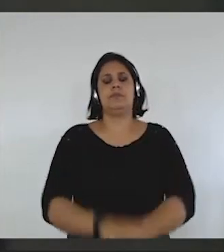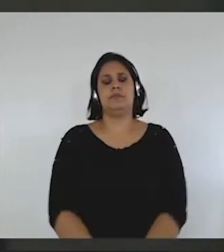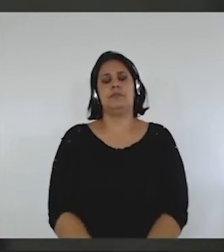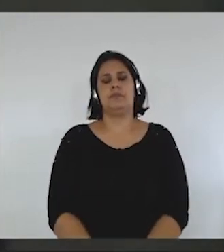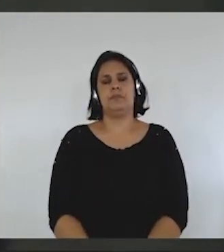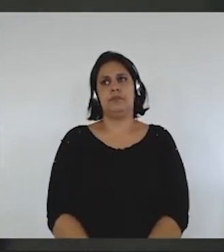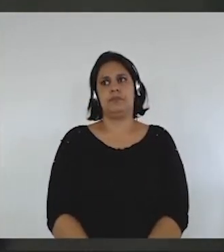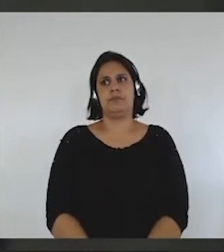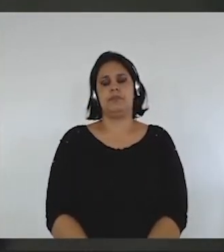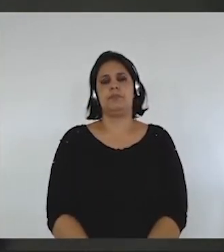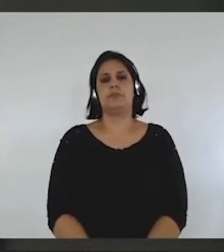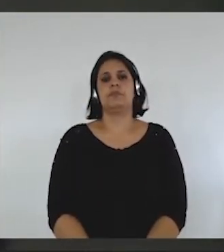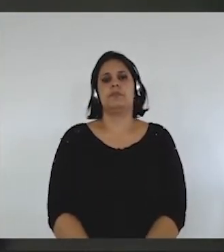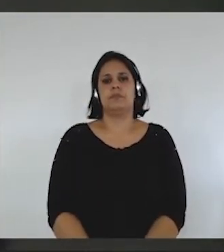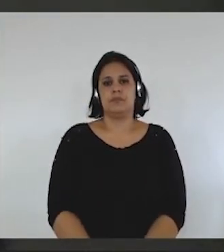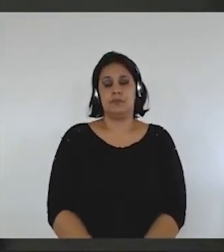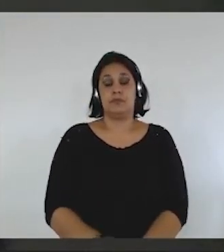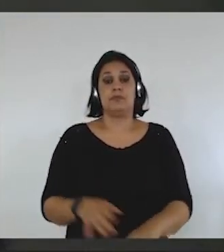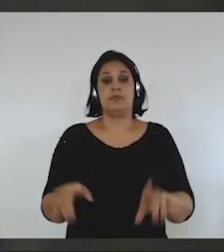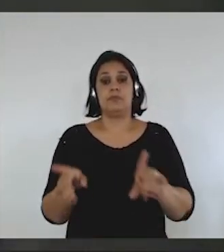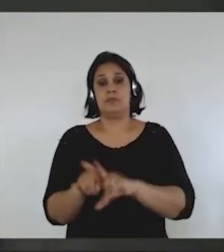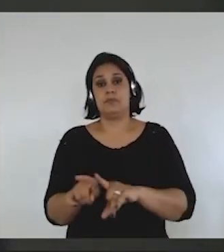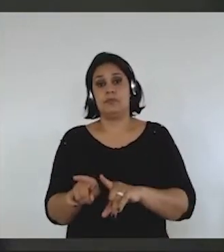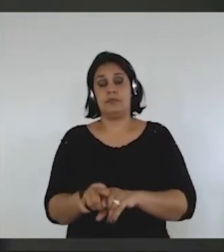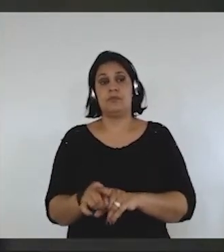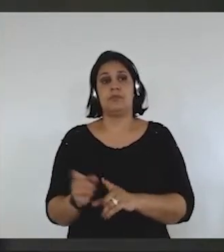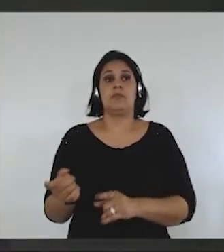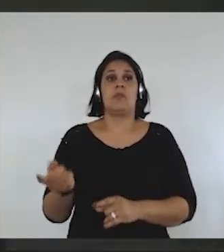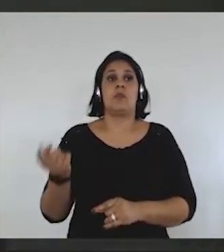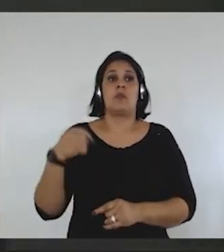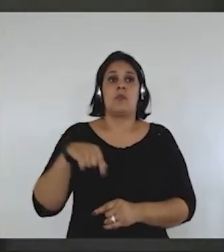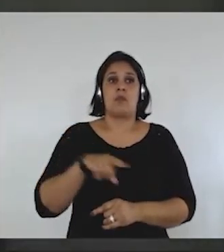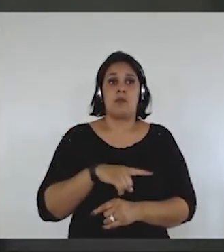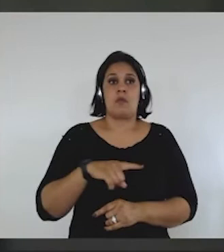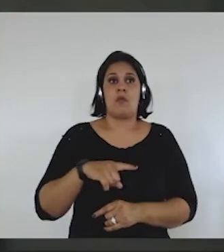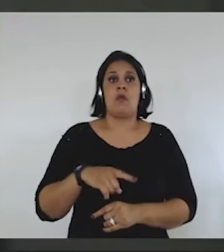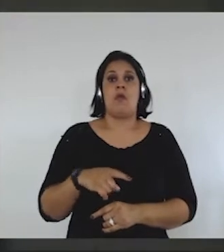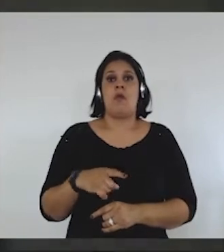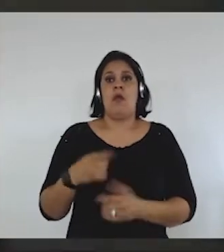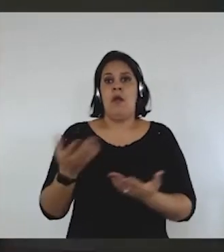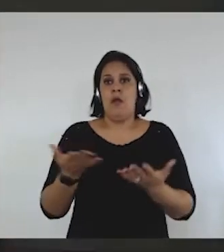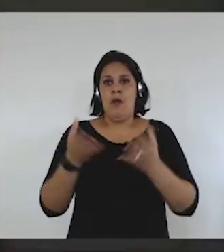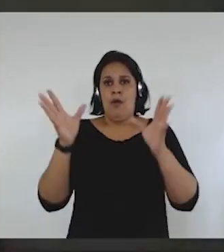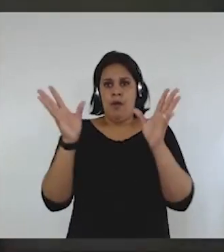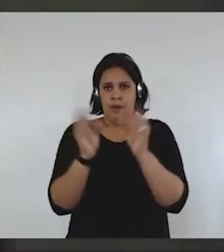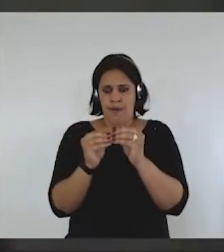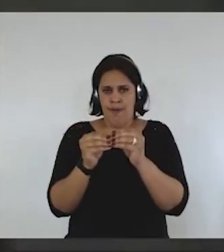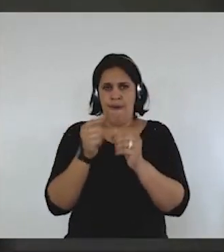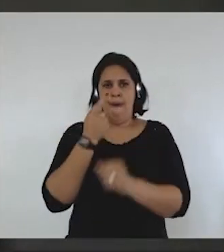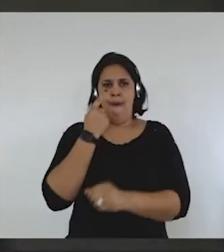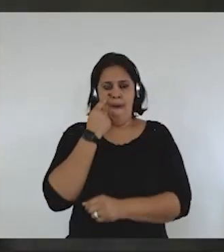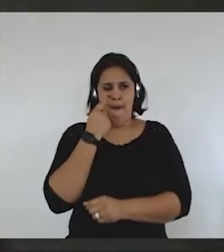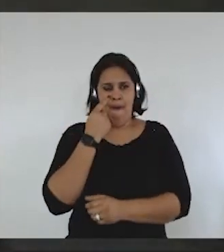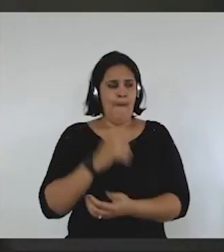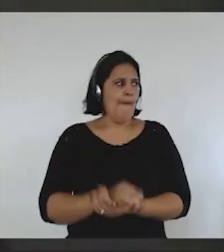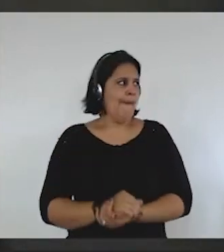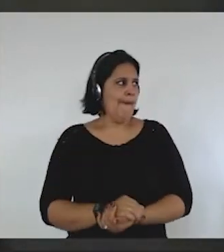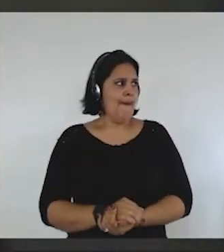E aqui também, voltando, só para fazer um fechamento aqui, uma conclusão,